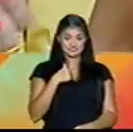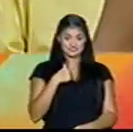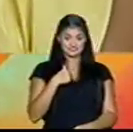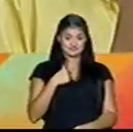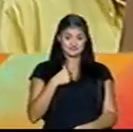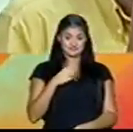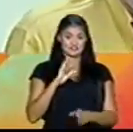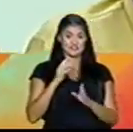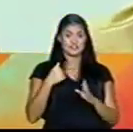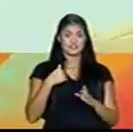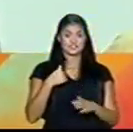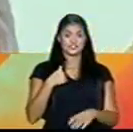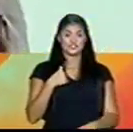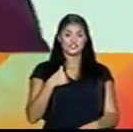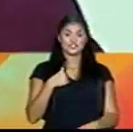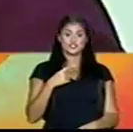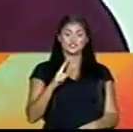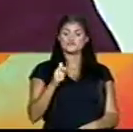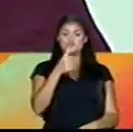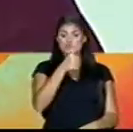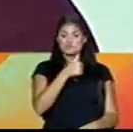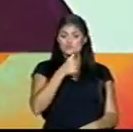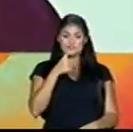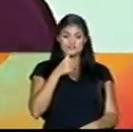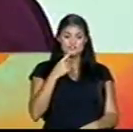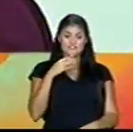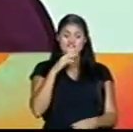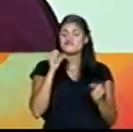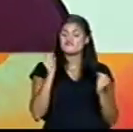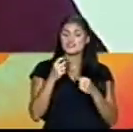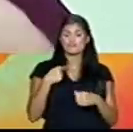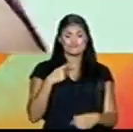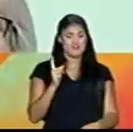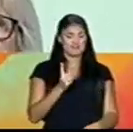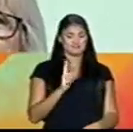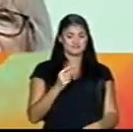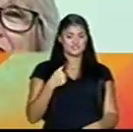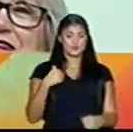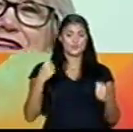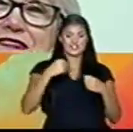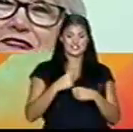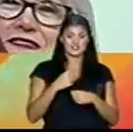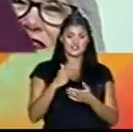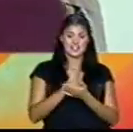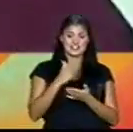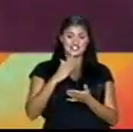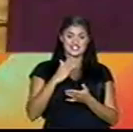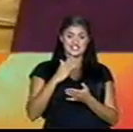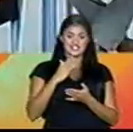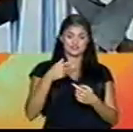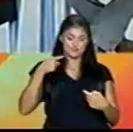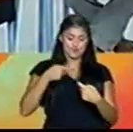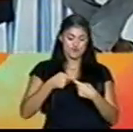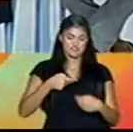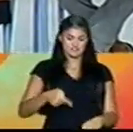volta. Tenho muito. Faz conta, eu sou só que não sofro de. Faz conta de frio. Percebe? Eu troco as aqui só para fazer o pandá.